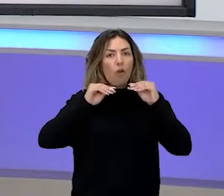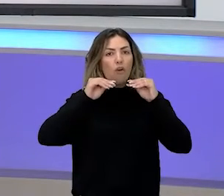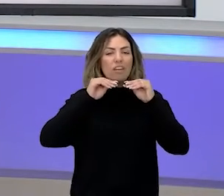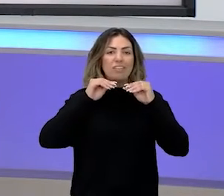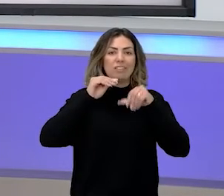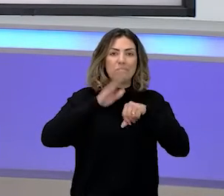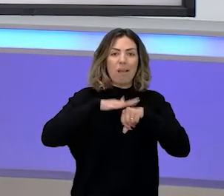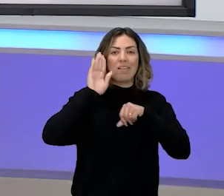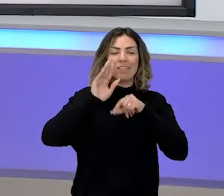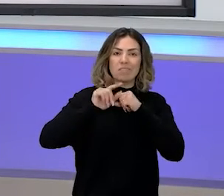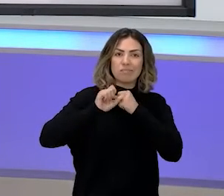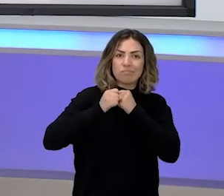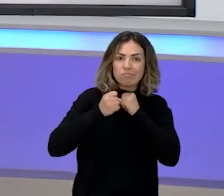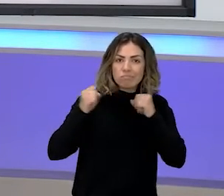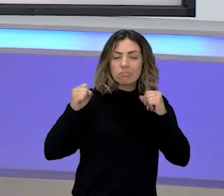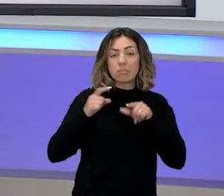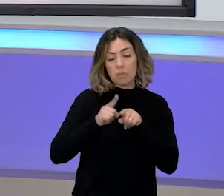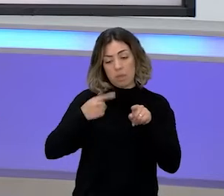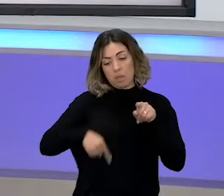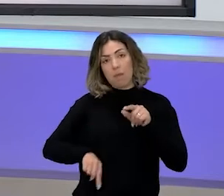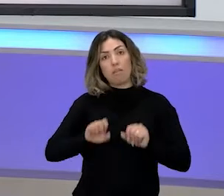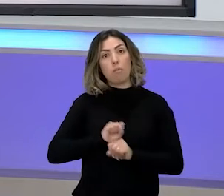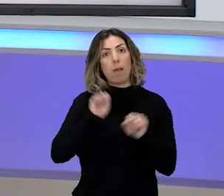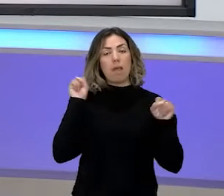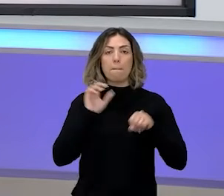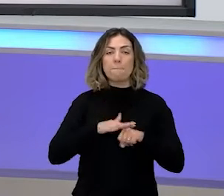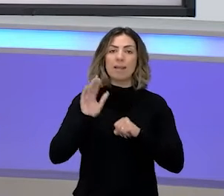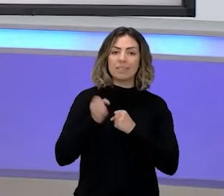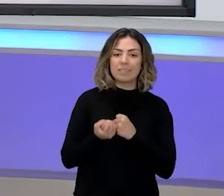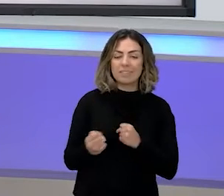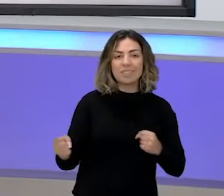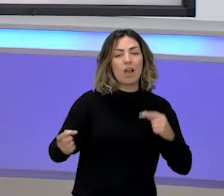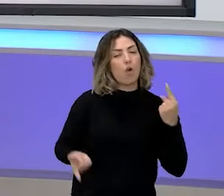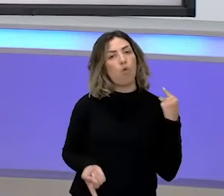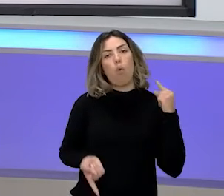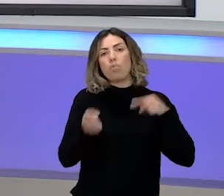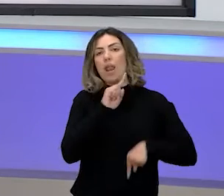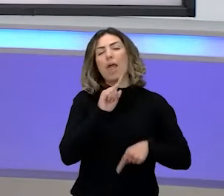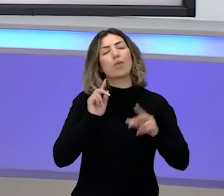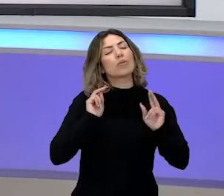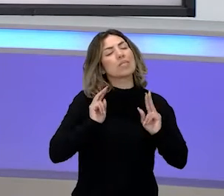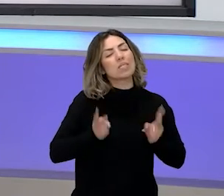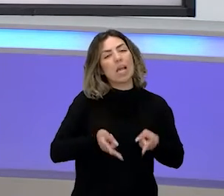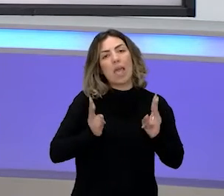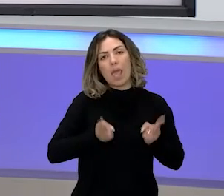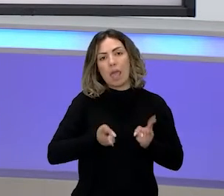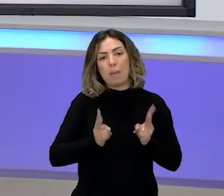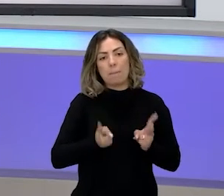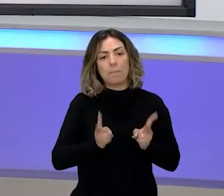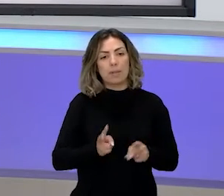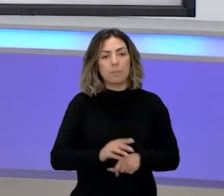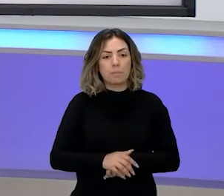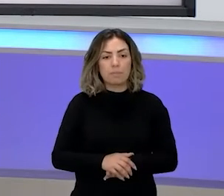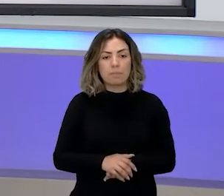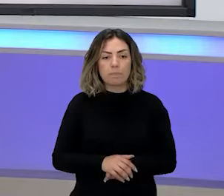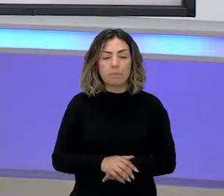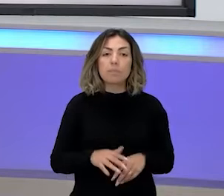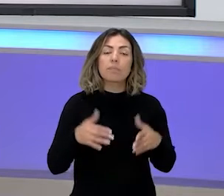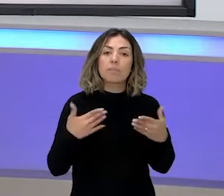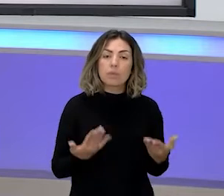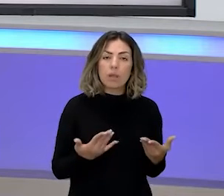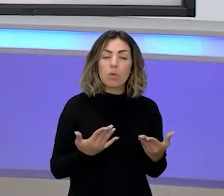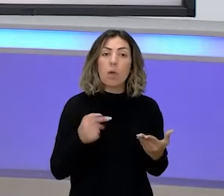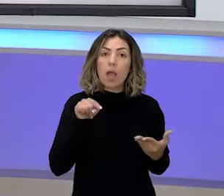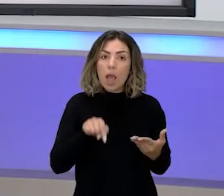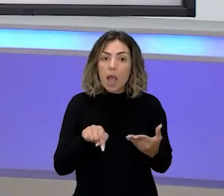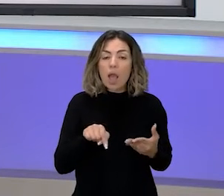no verão, no hemisfério contrário, acontece também de forma contrária. Vai ser o maior dia lá e maior noite aqui. Este